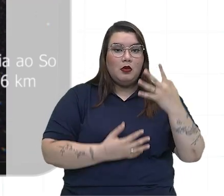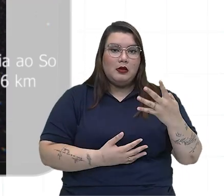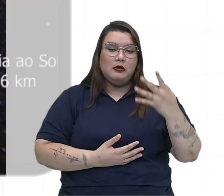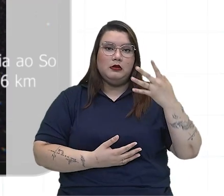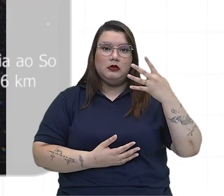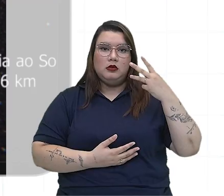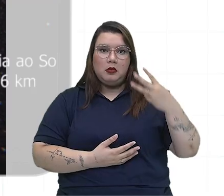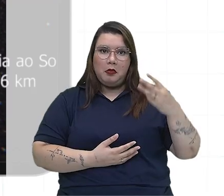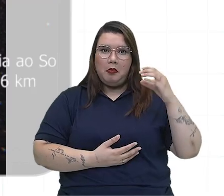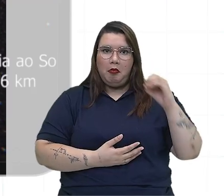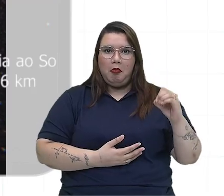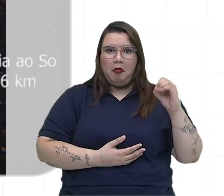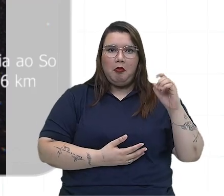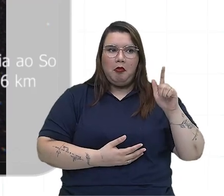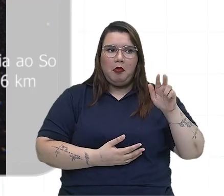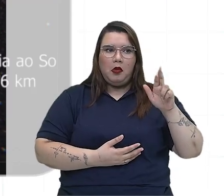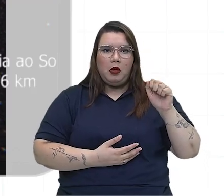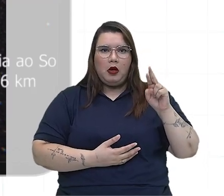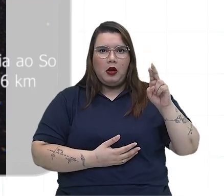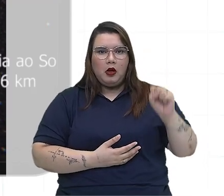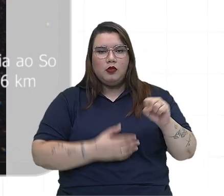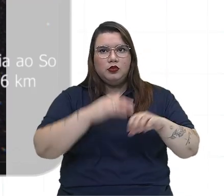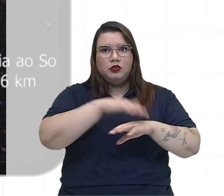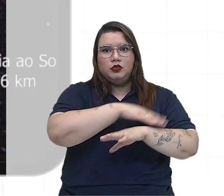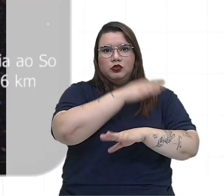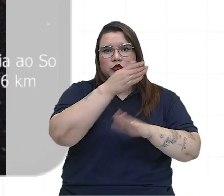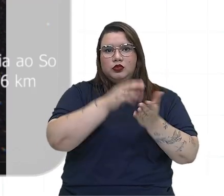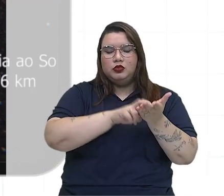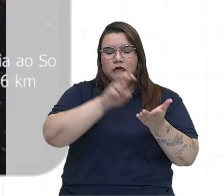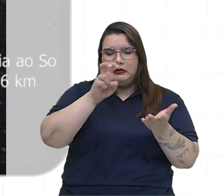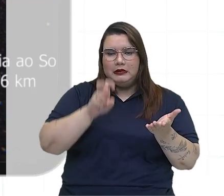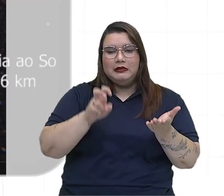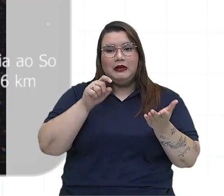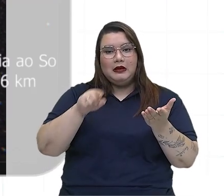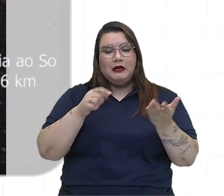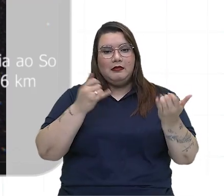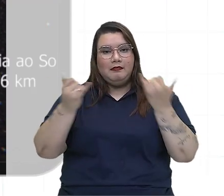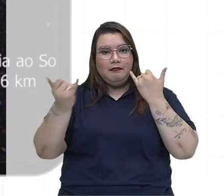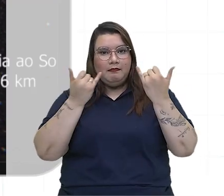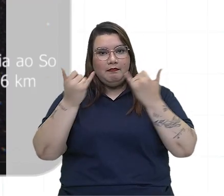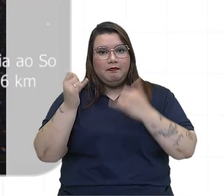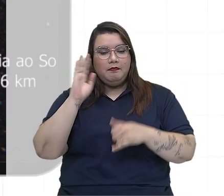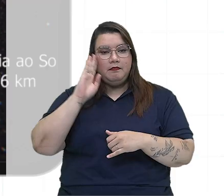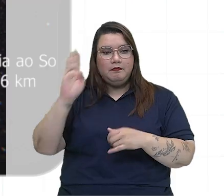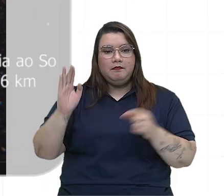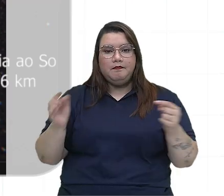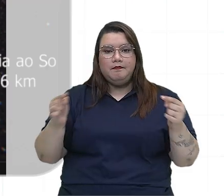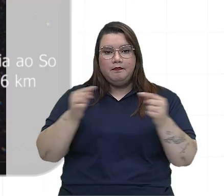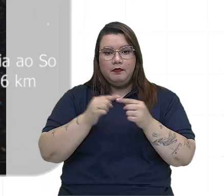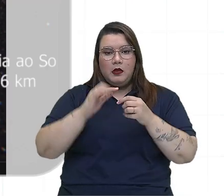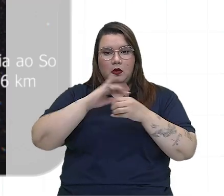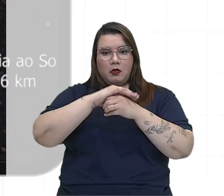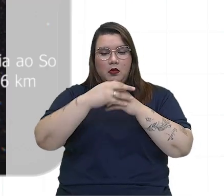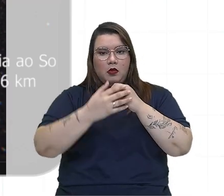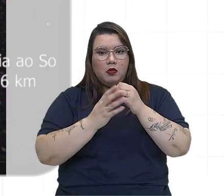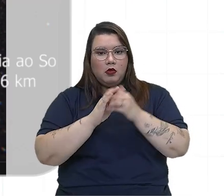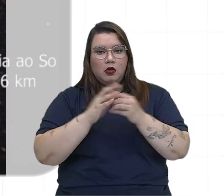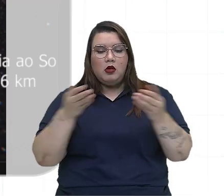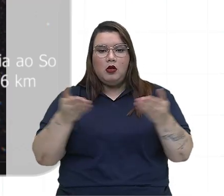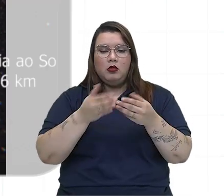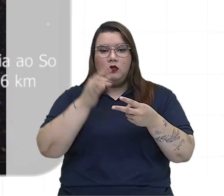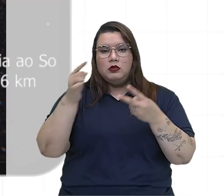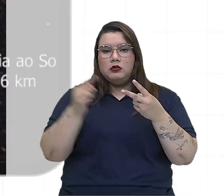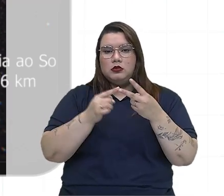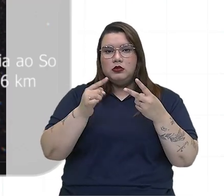até 430 graus durante o dia. Então, essas foram as principais informações de Mercúrio,